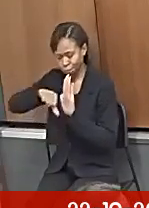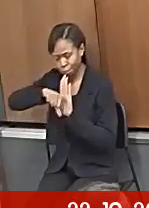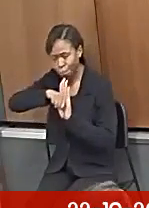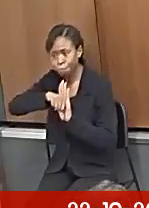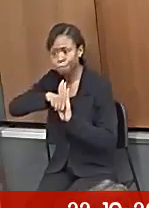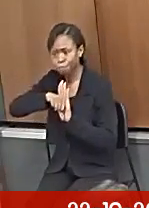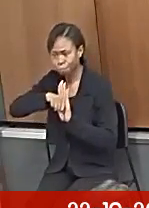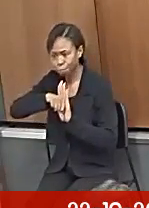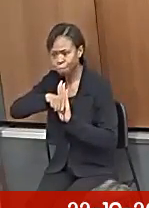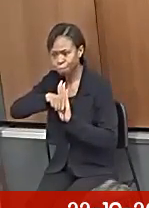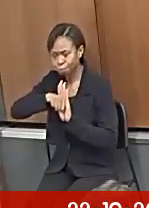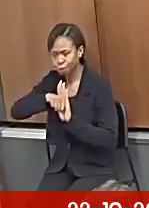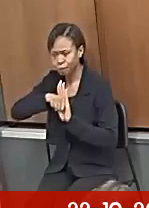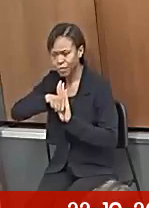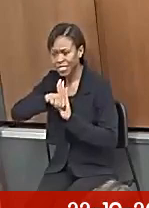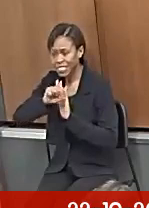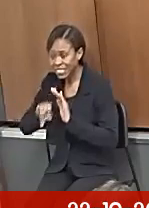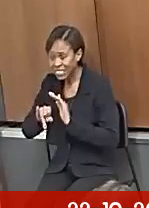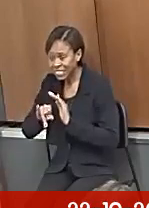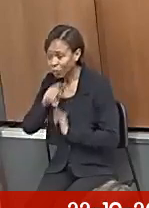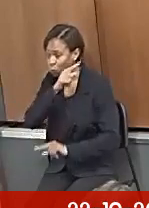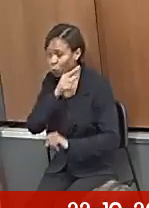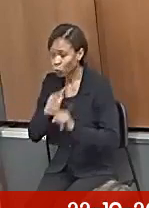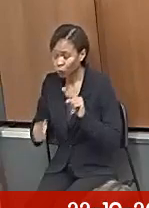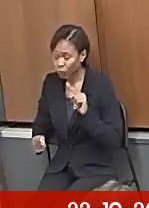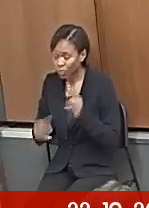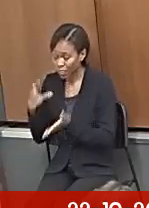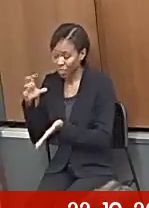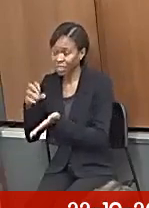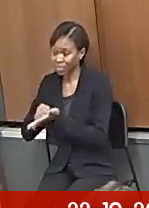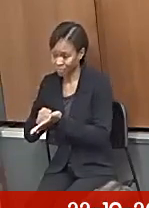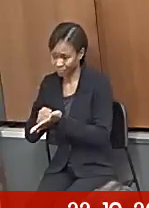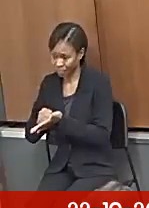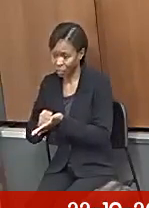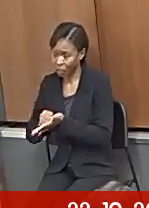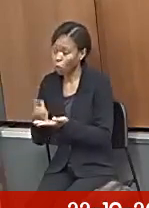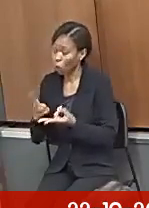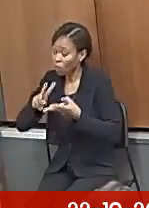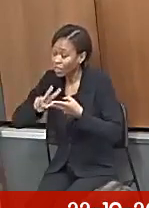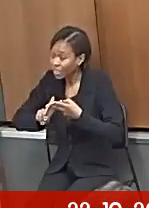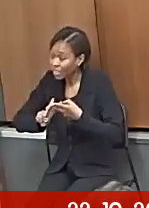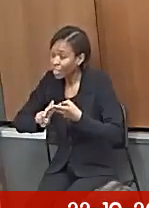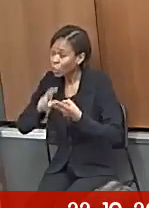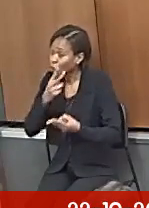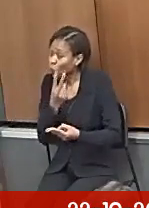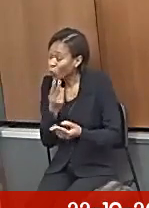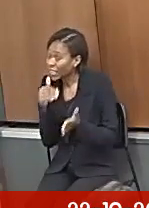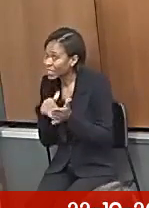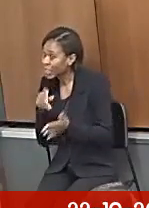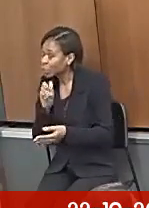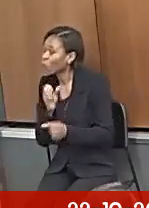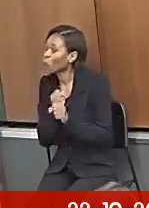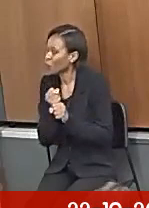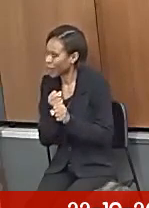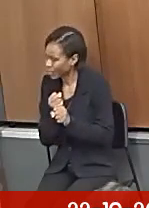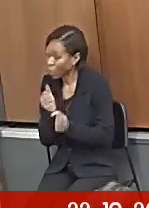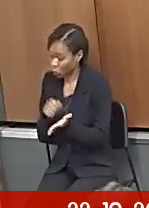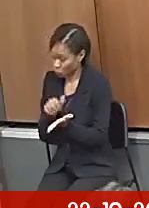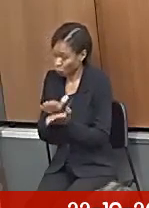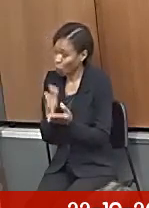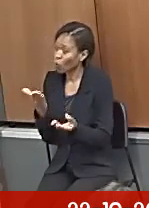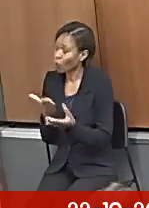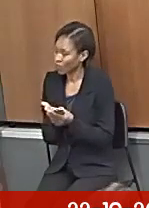crime punível com reclusão de 2 a 5 anos e multa. Recusar, cobrar valores adicionais,